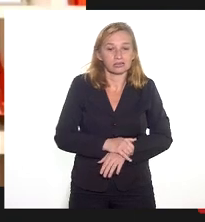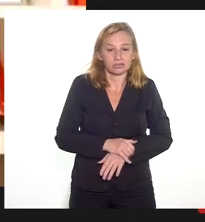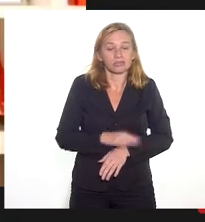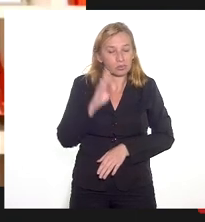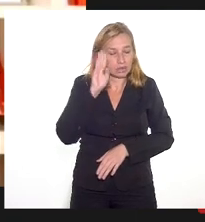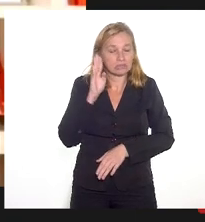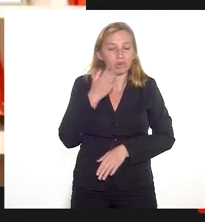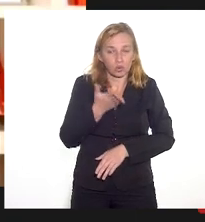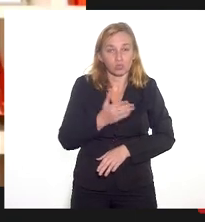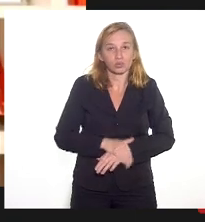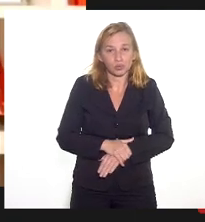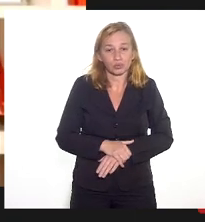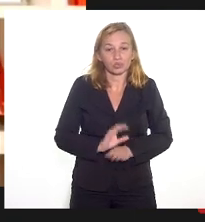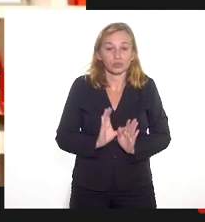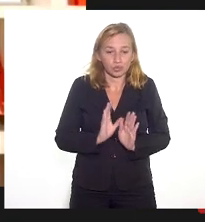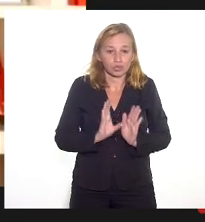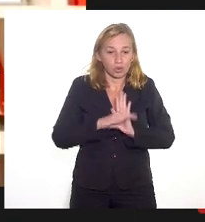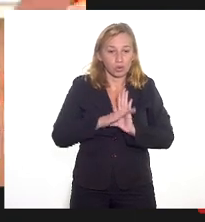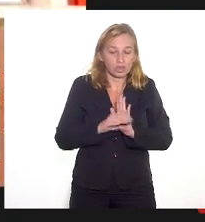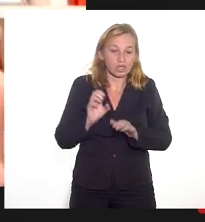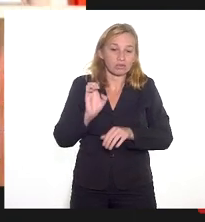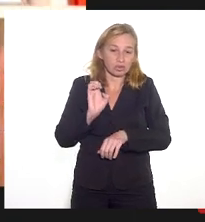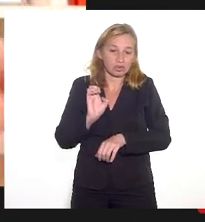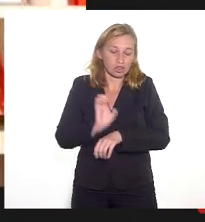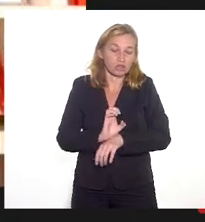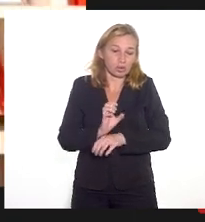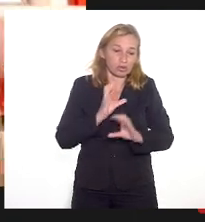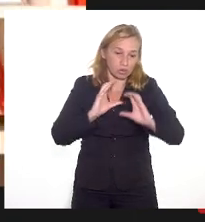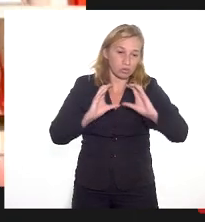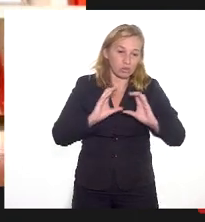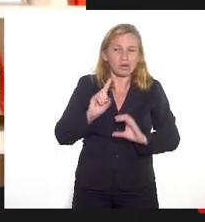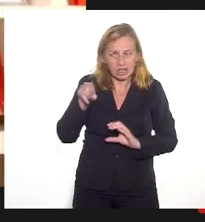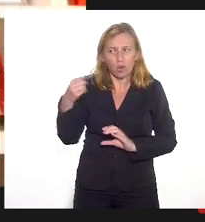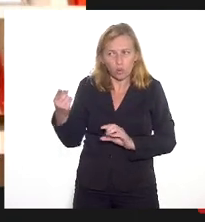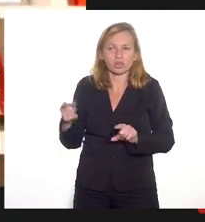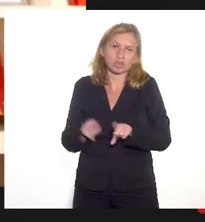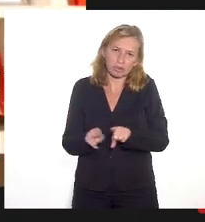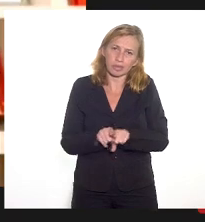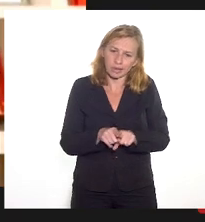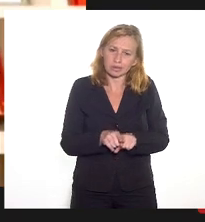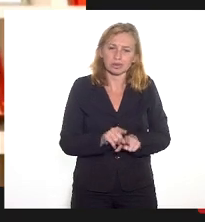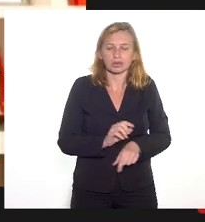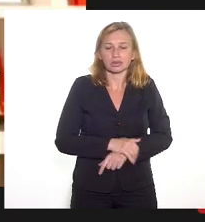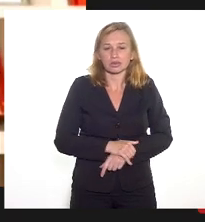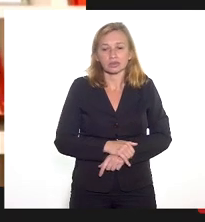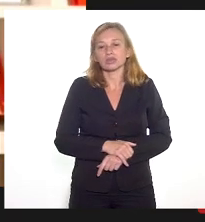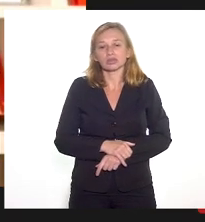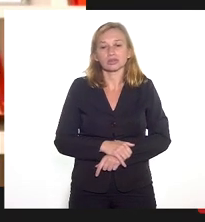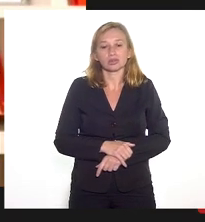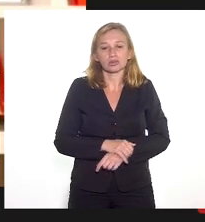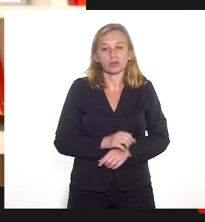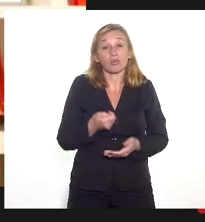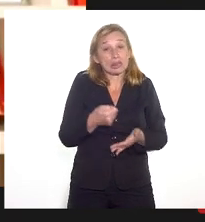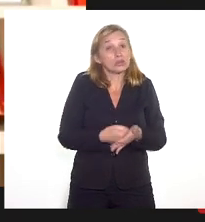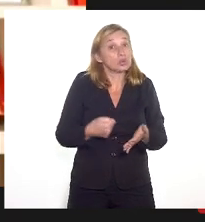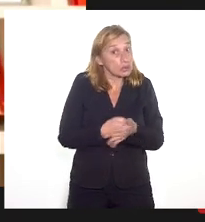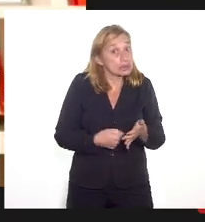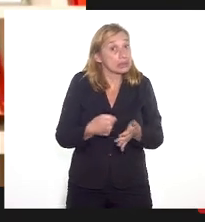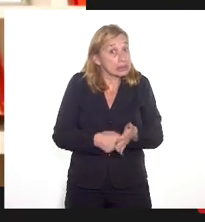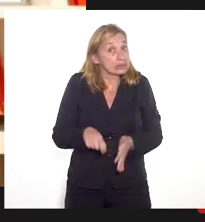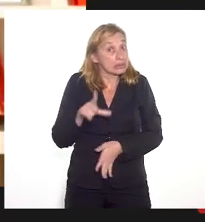principal delas é o Conselho Estadual de Comunicação. Existem outras, né? Mas eu vou mencionar apenas o Conselho Estadual de Comunicação, que eu acho que é uma batalha que a gente tem